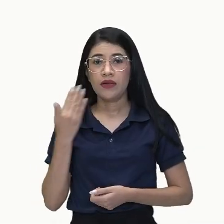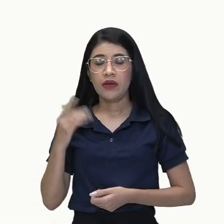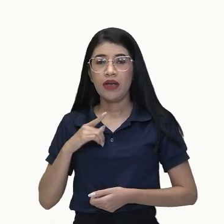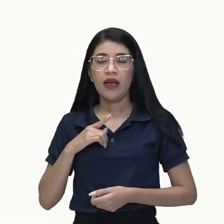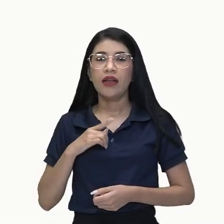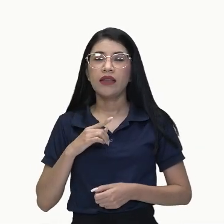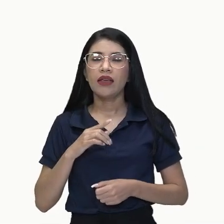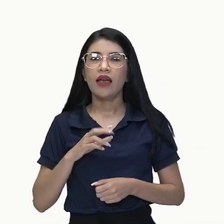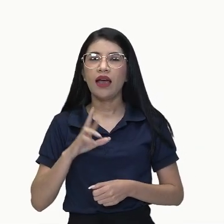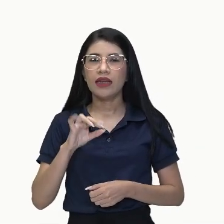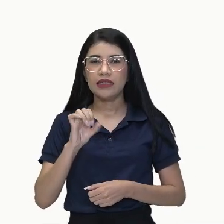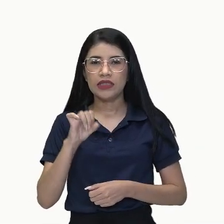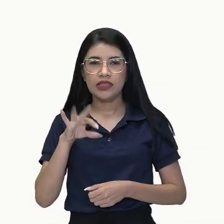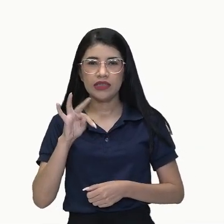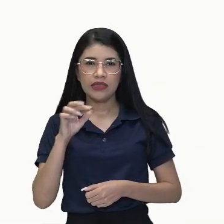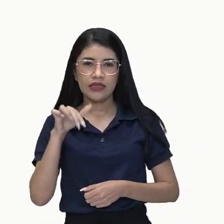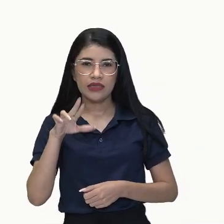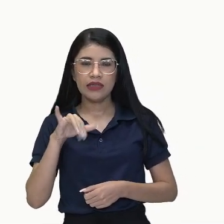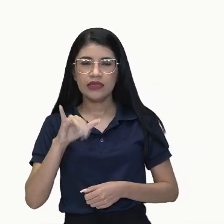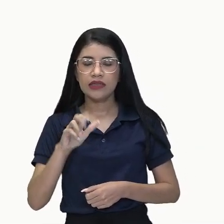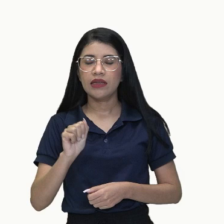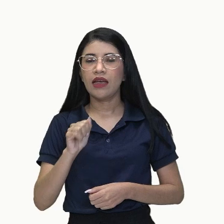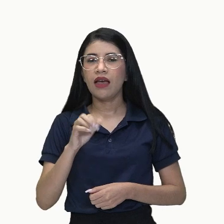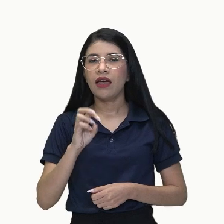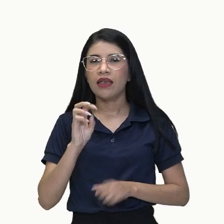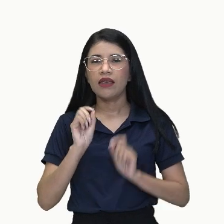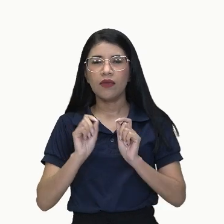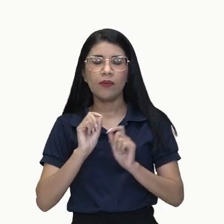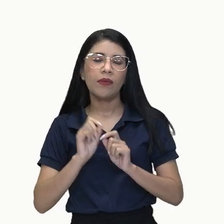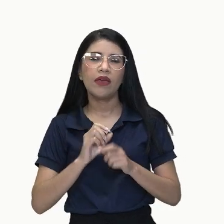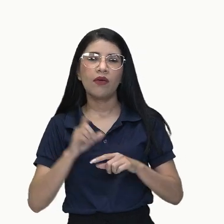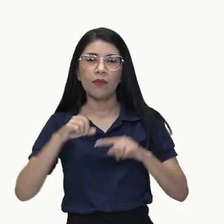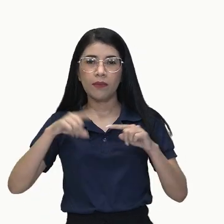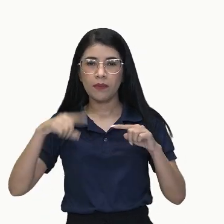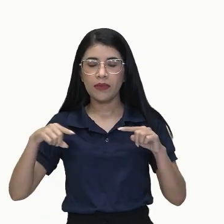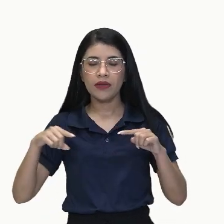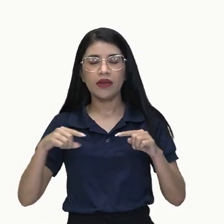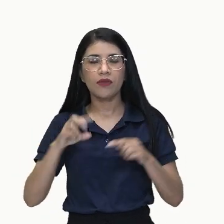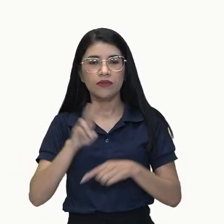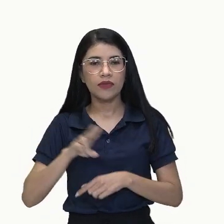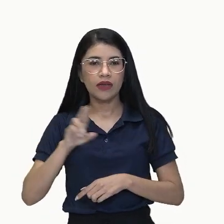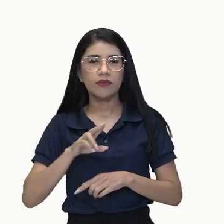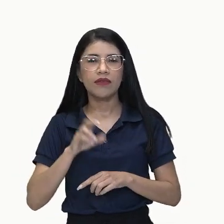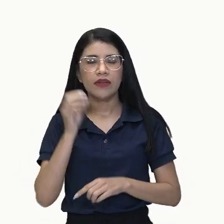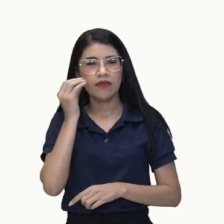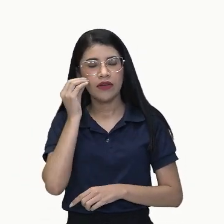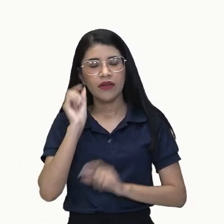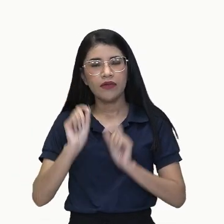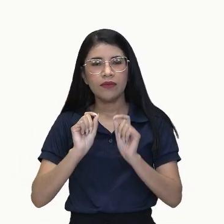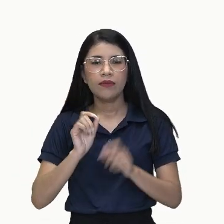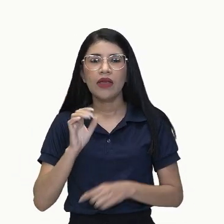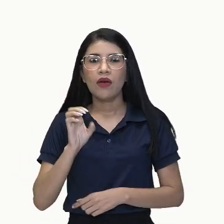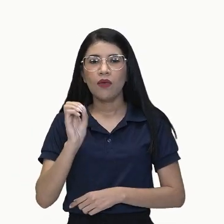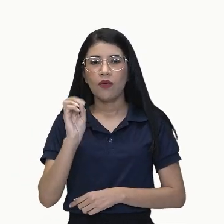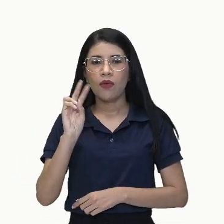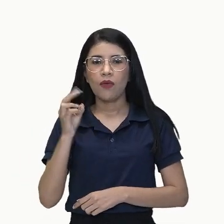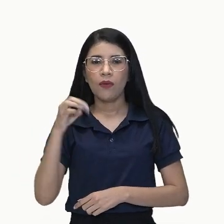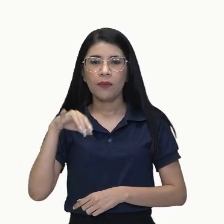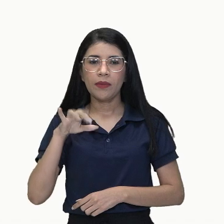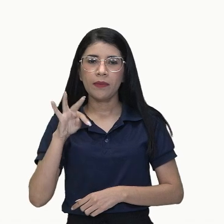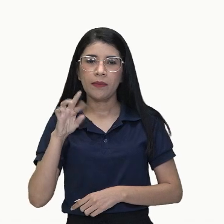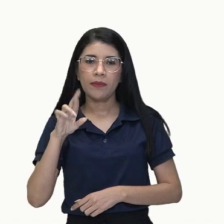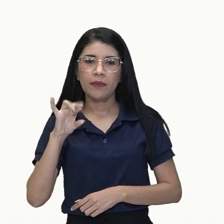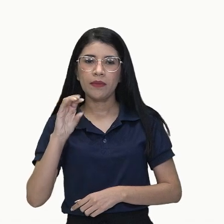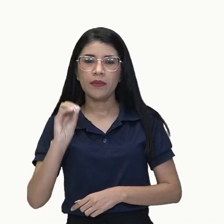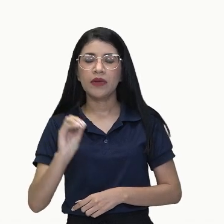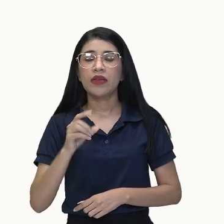seu aparelho de medição é o ohmímetro. Aí você percebe, aí